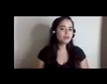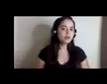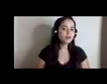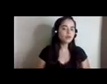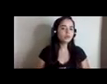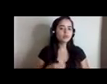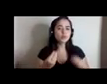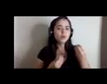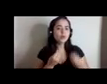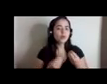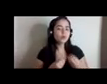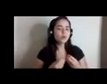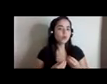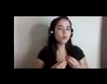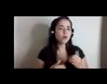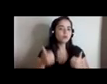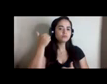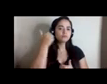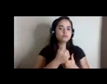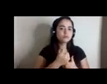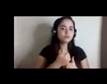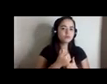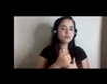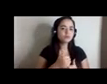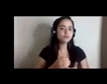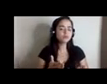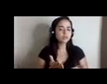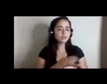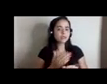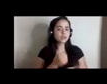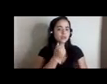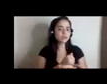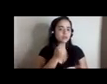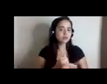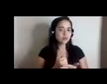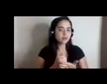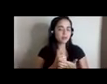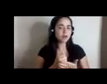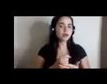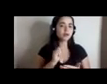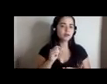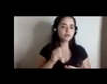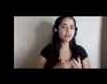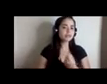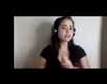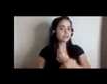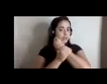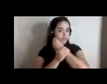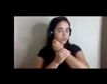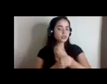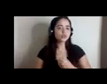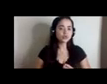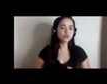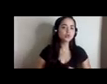Substituir a carteira de trabalho, que é a materialização de direitos sociais garantidos, né, de trabalho,